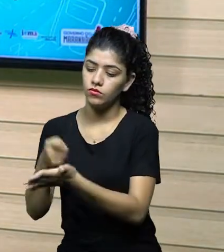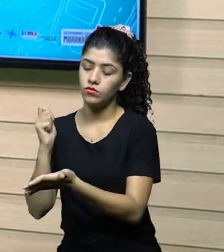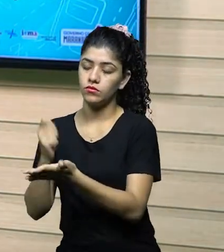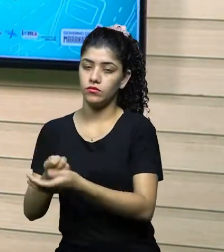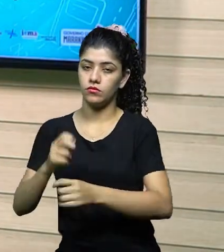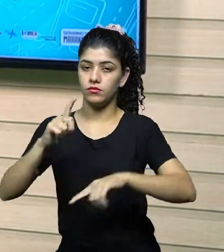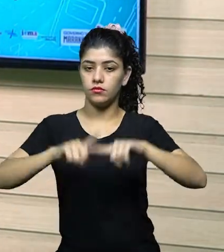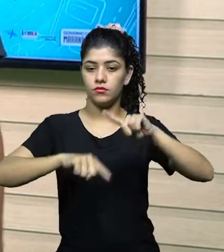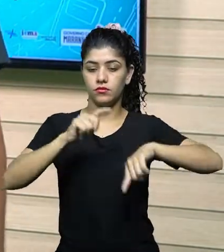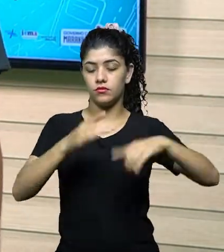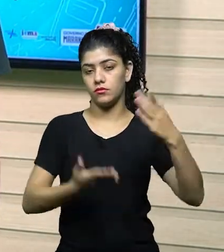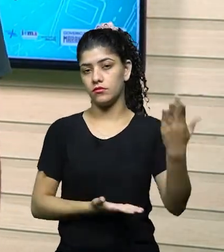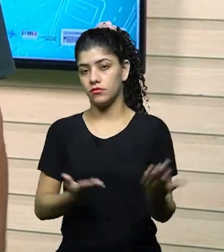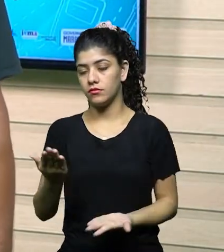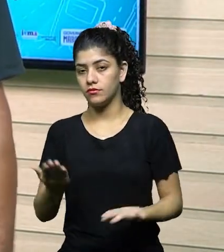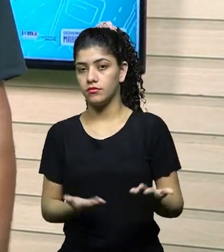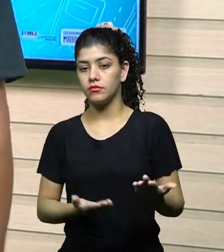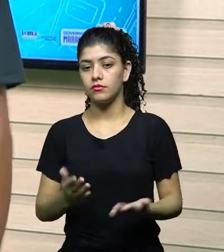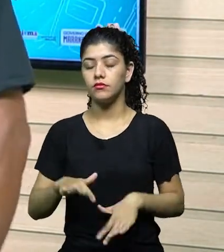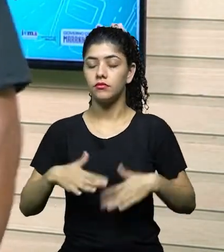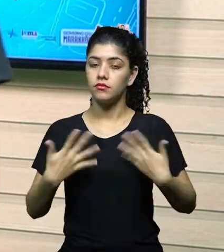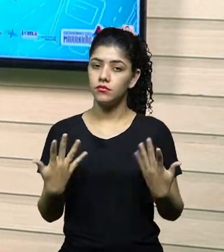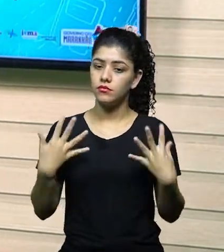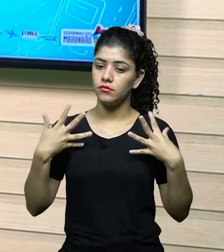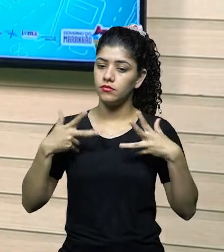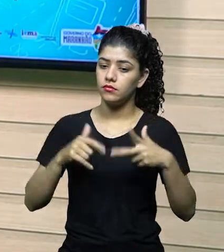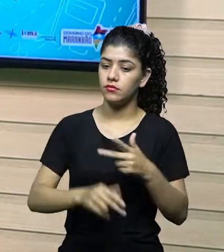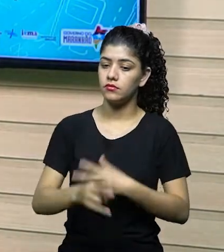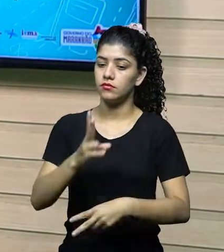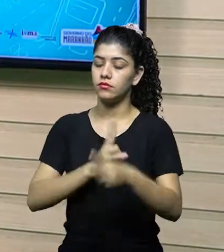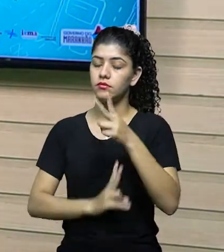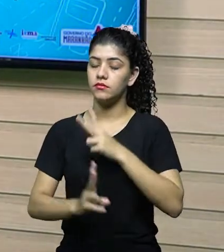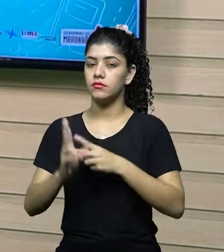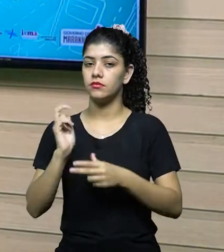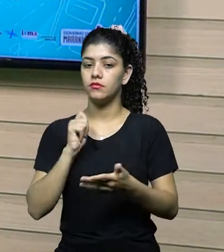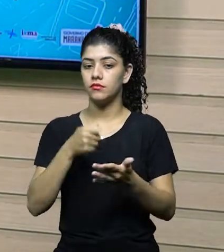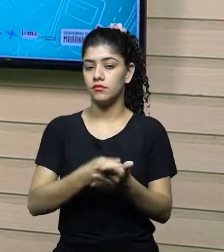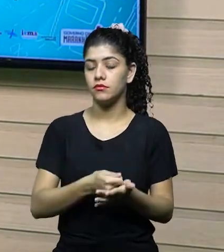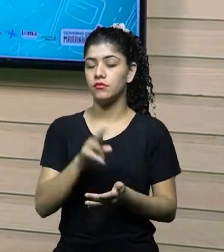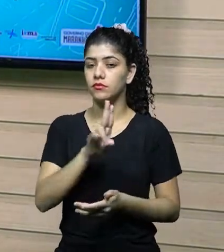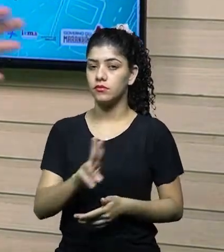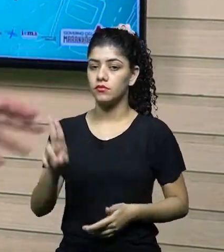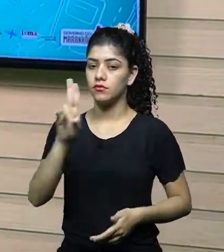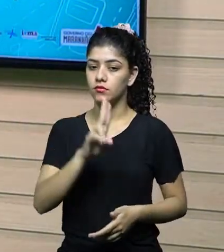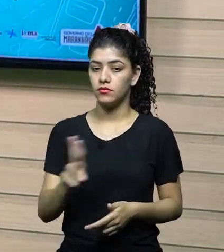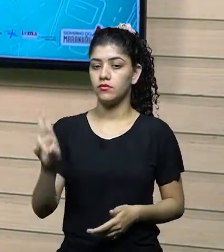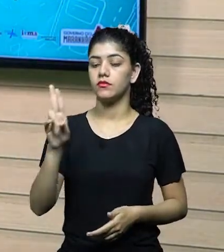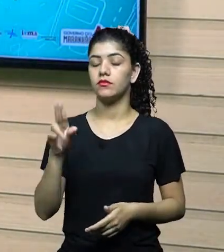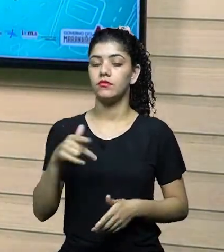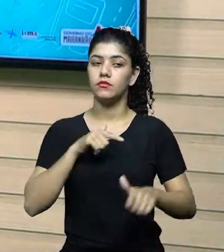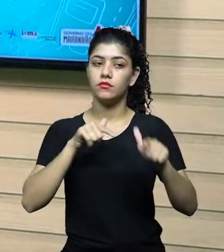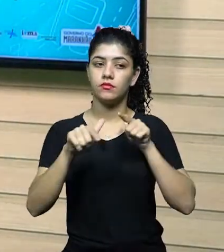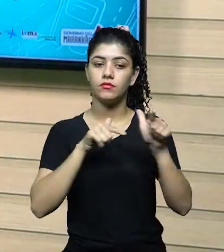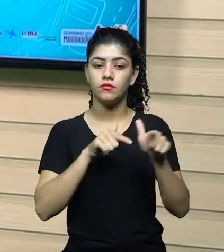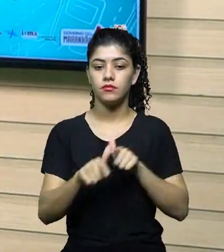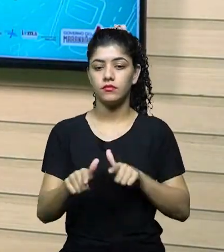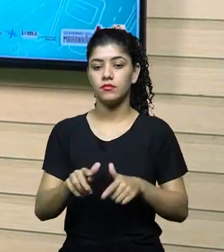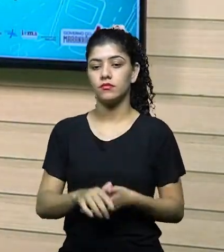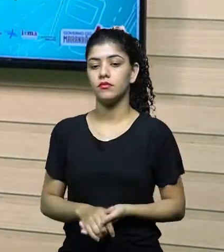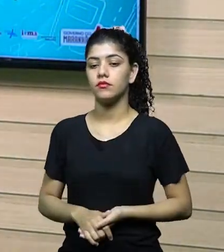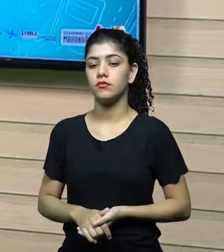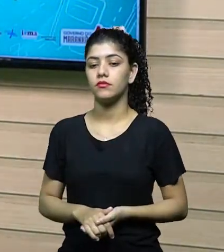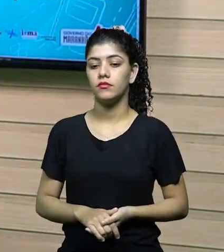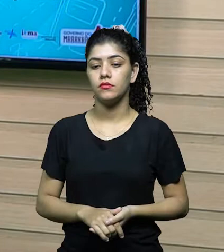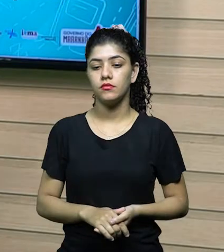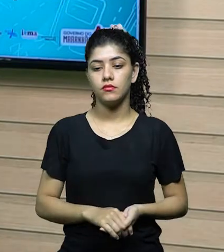vender produtos ou serviços. Então toda vez que você faz uma operação financeira utilizando os serviços daqueles bancos, ele